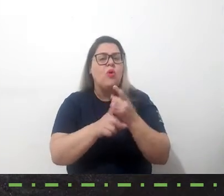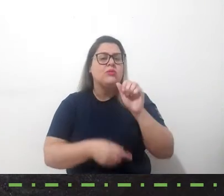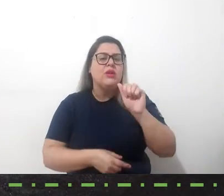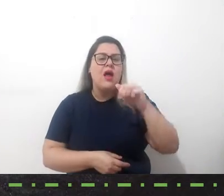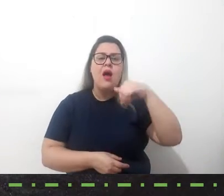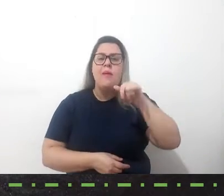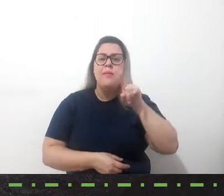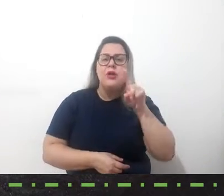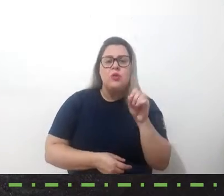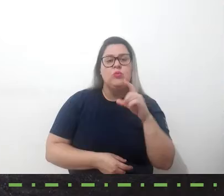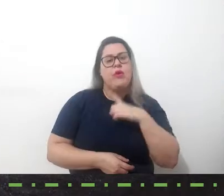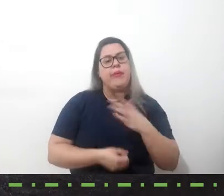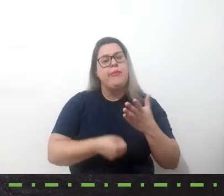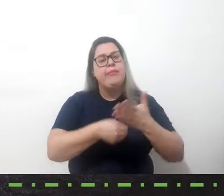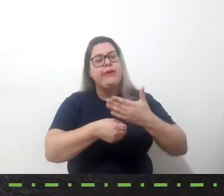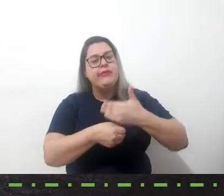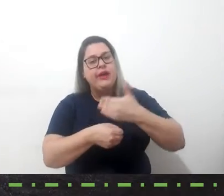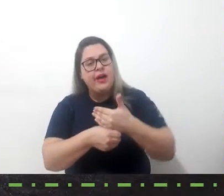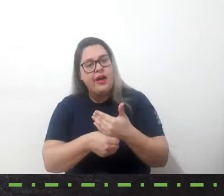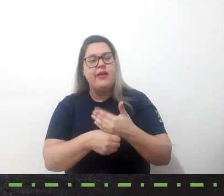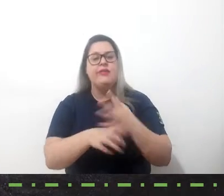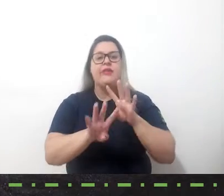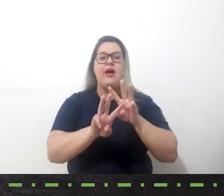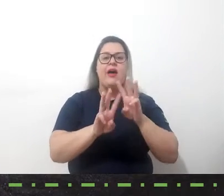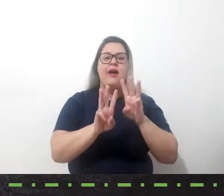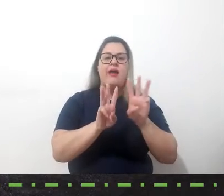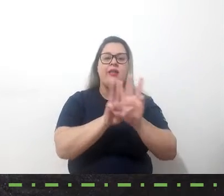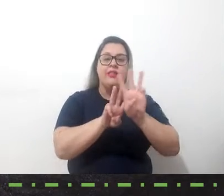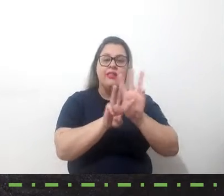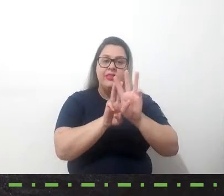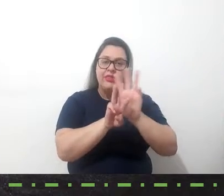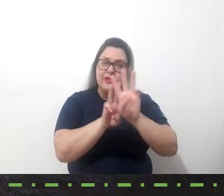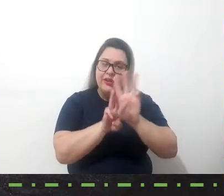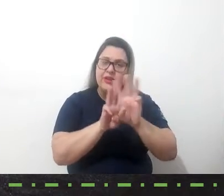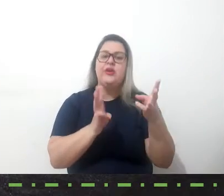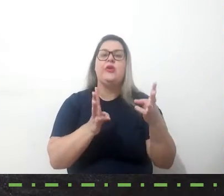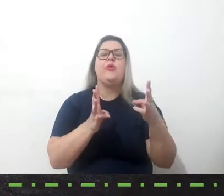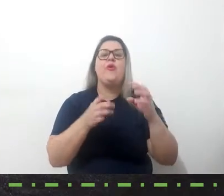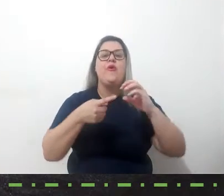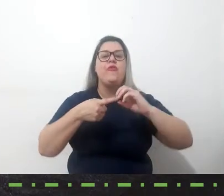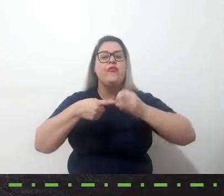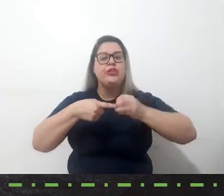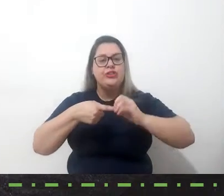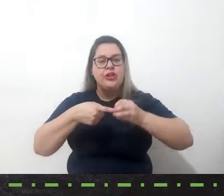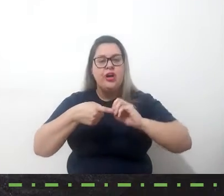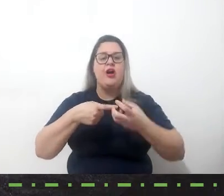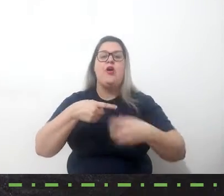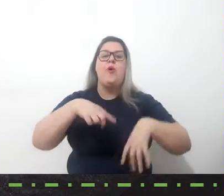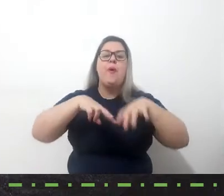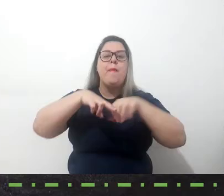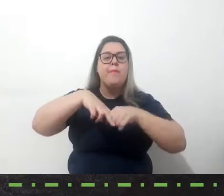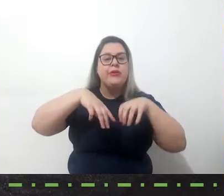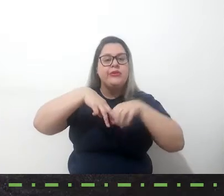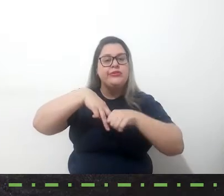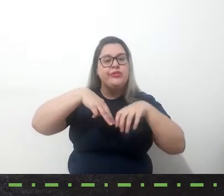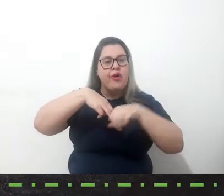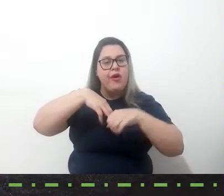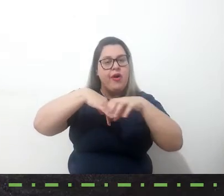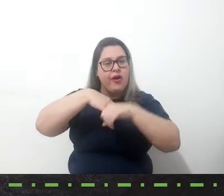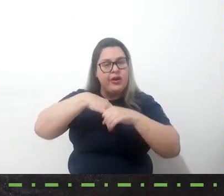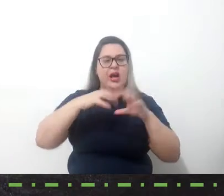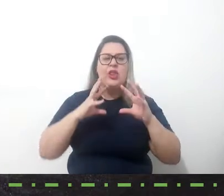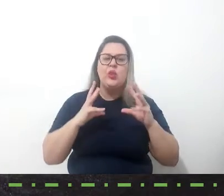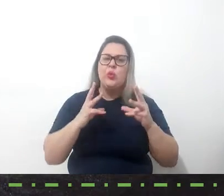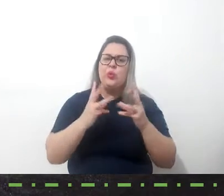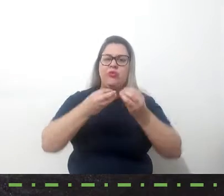no milho, no feijão, na mandioca, todas as farinhas, né? Todas